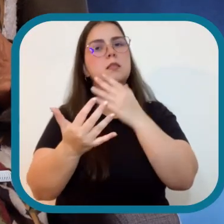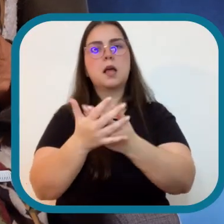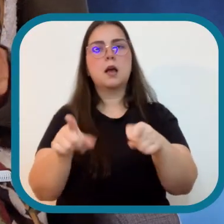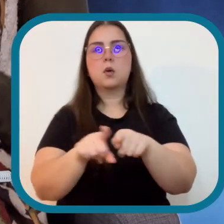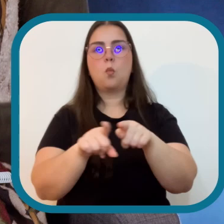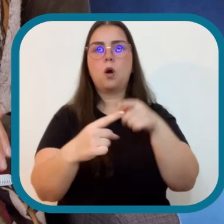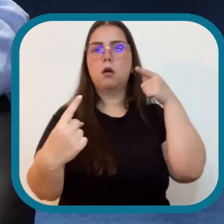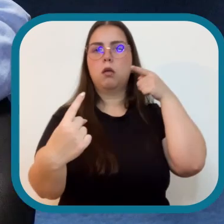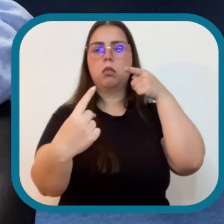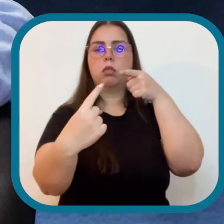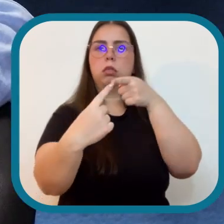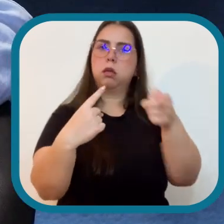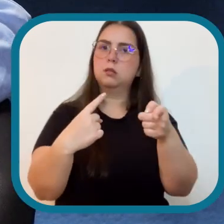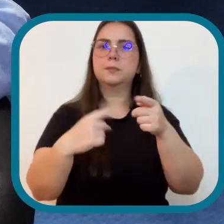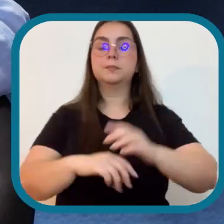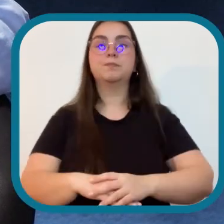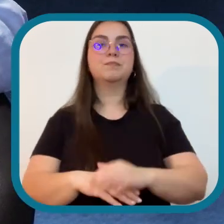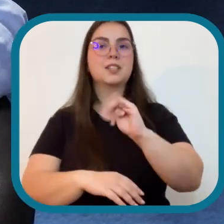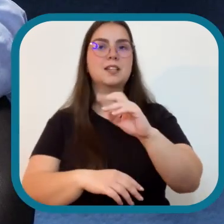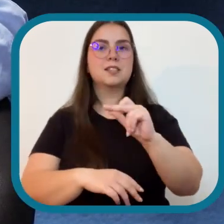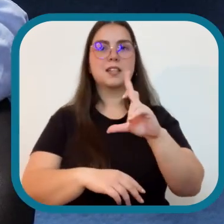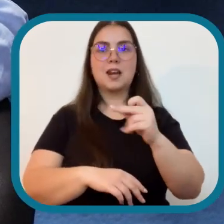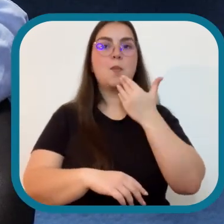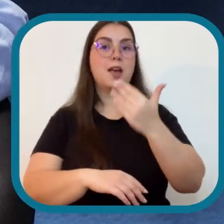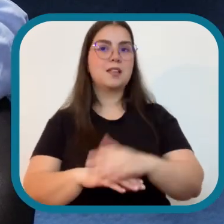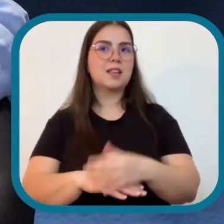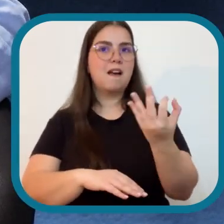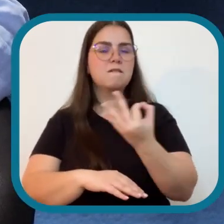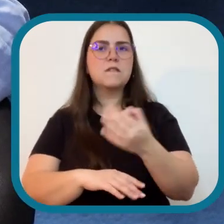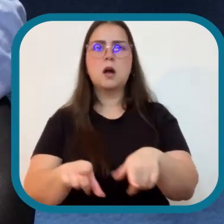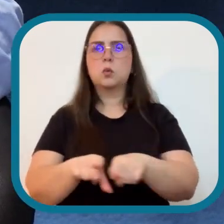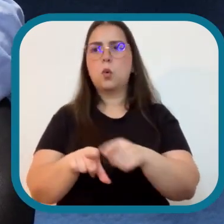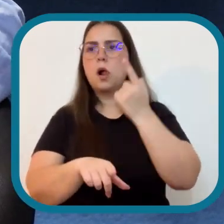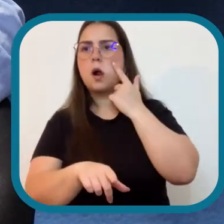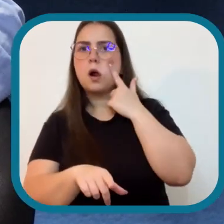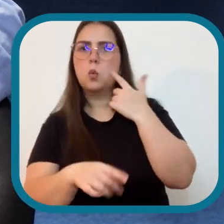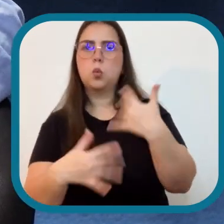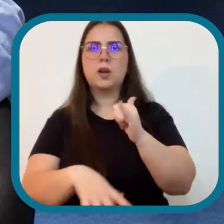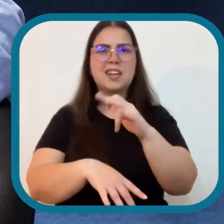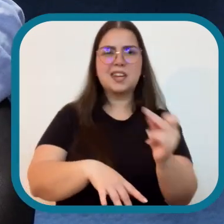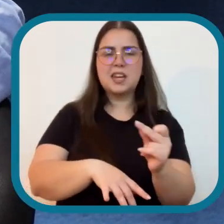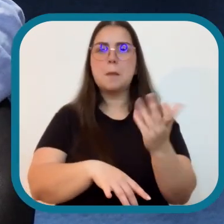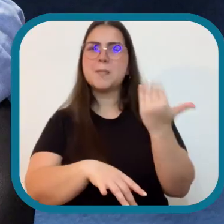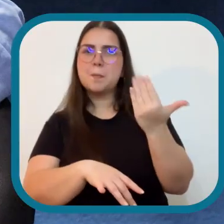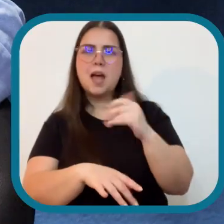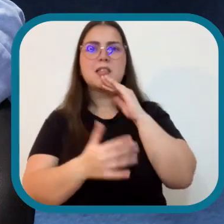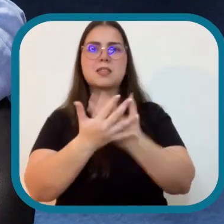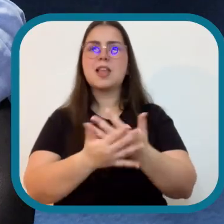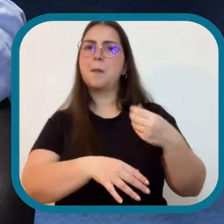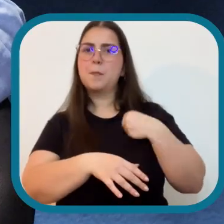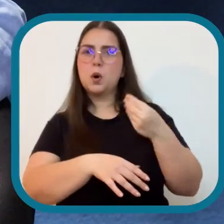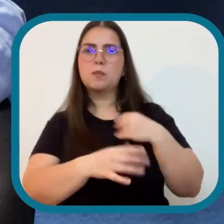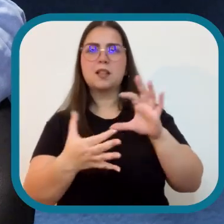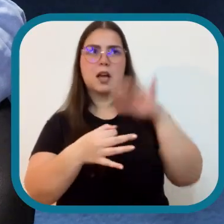a desvirtuá-lo. Sara, muito obrigada. A falta de familiaridade com o potencial da inteligência artificial pode levantar preocupações sobre o